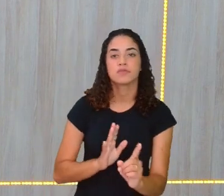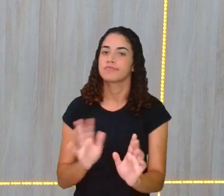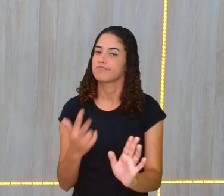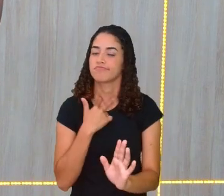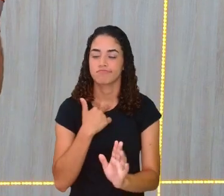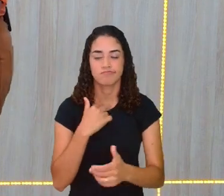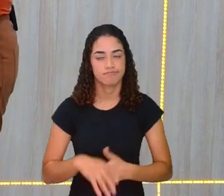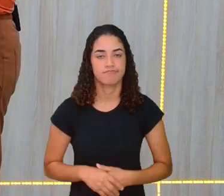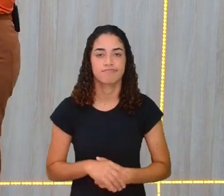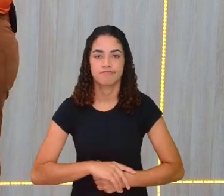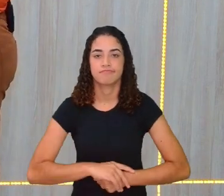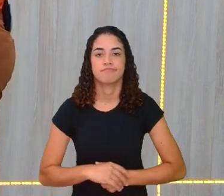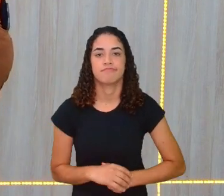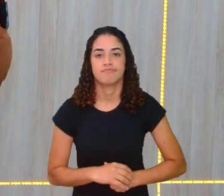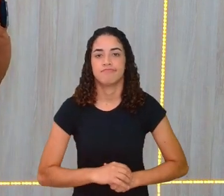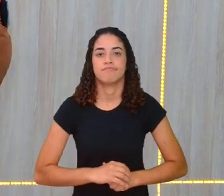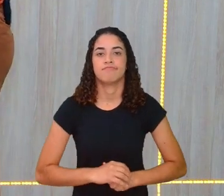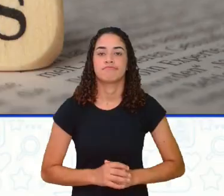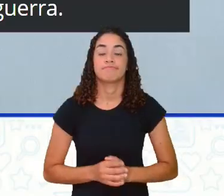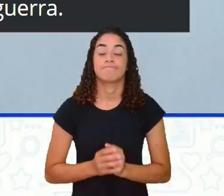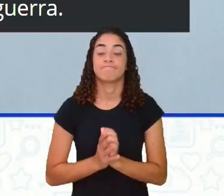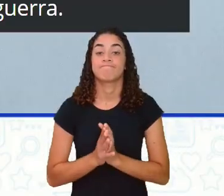aconteceu. Tá certo?